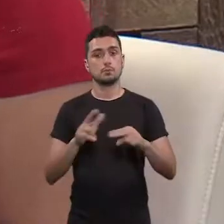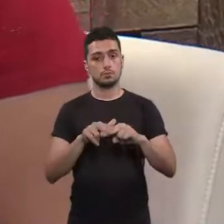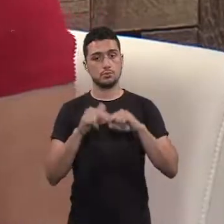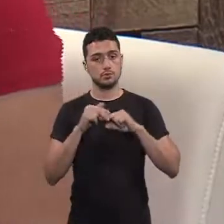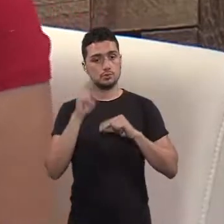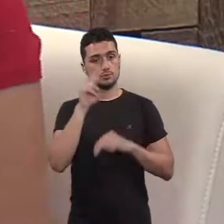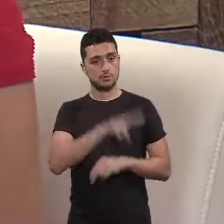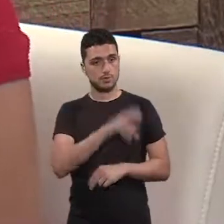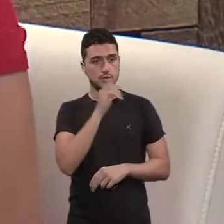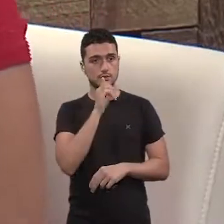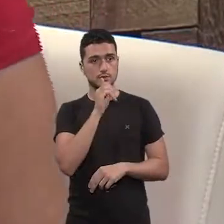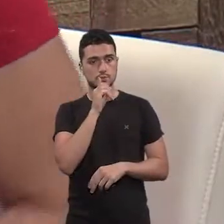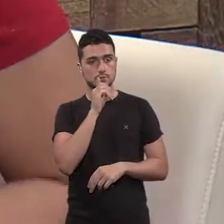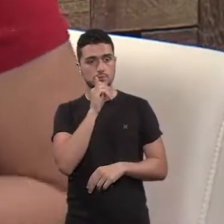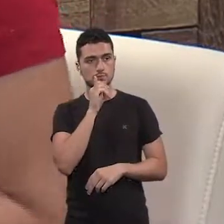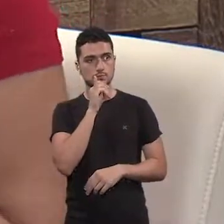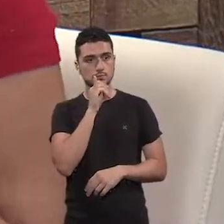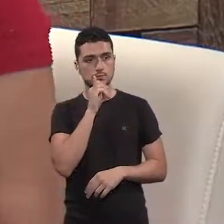gente vê, por exemplo,